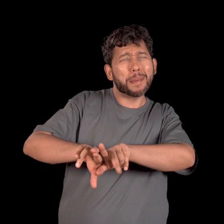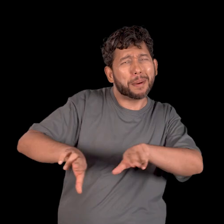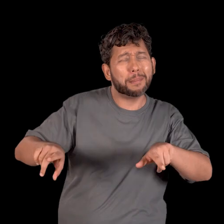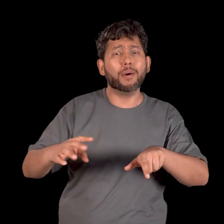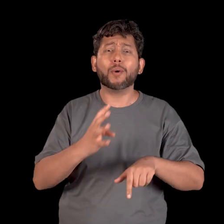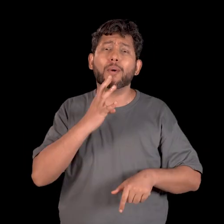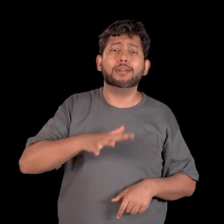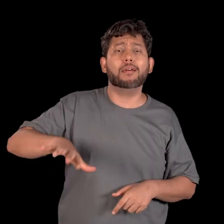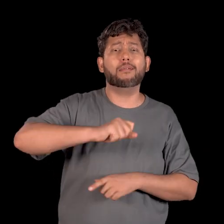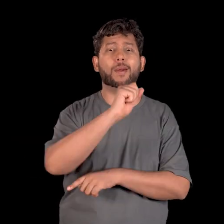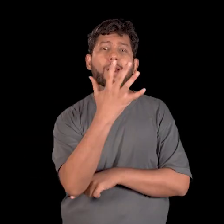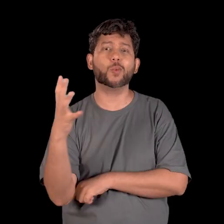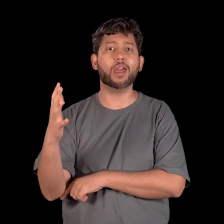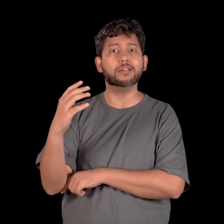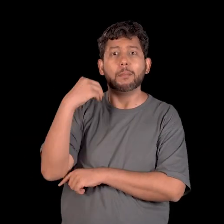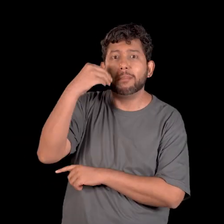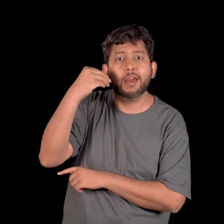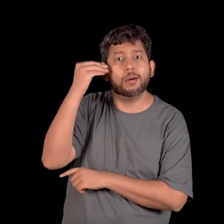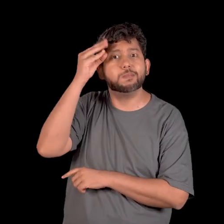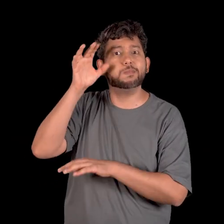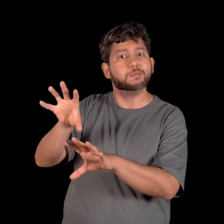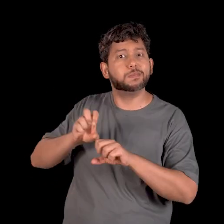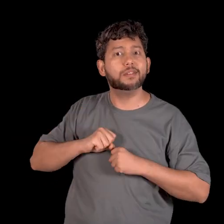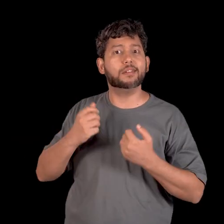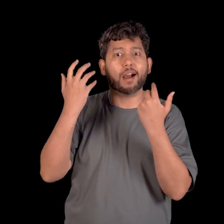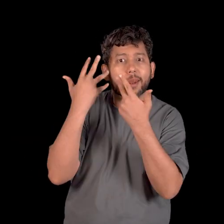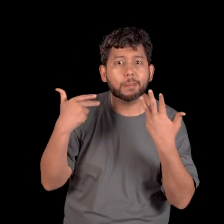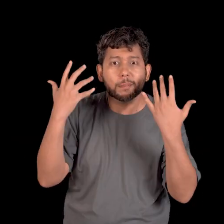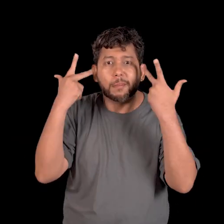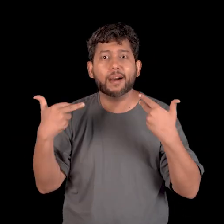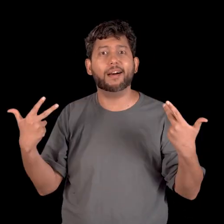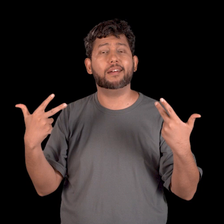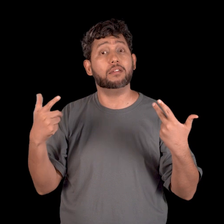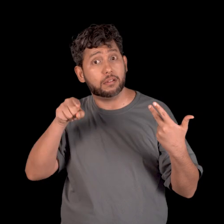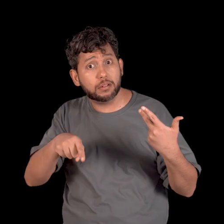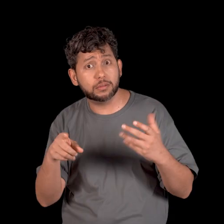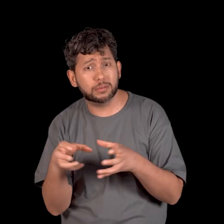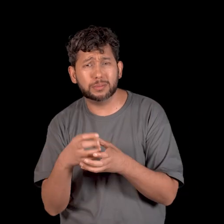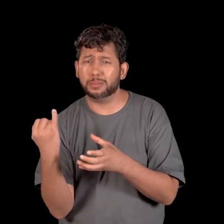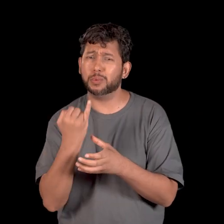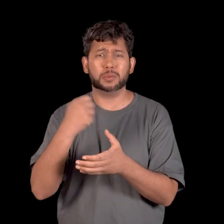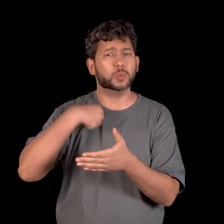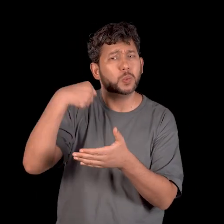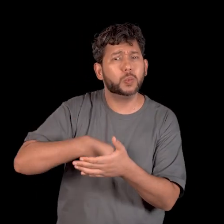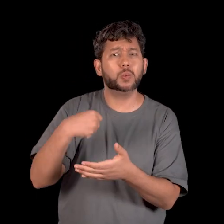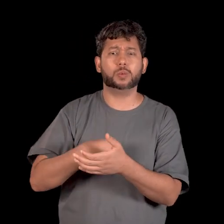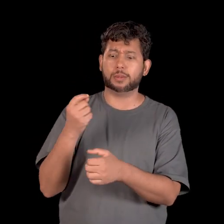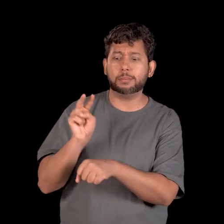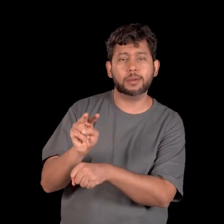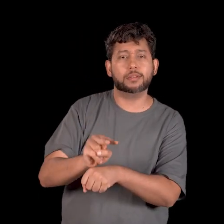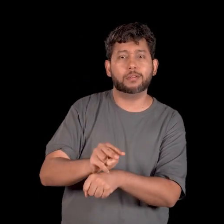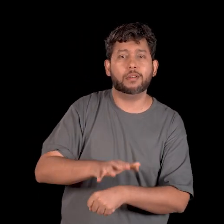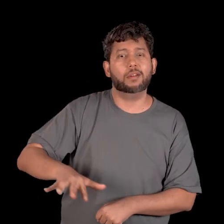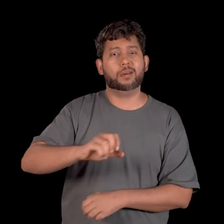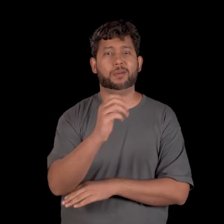saberes inestimáveis sobre o uso dos recursos naturais, com a fauna e a flora, e por isso, quase sempre ocupam um papel primordial na luta